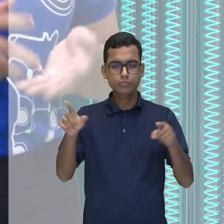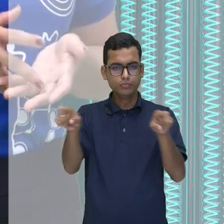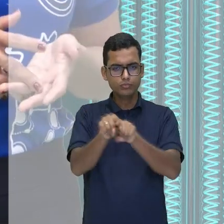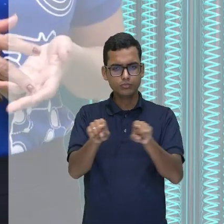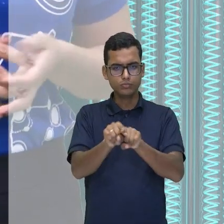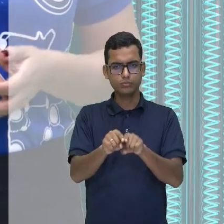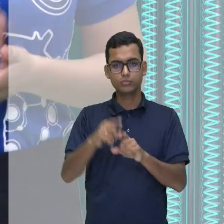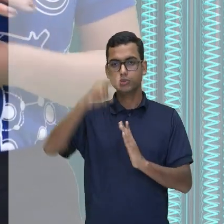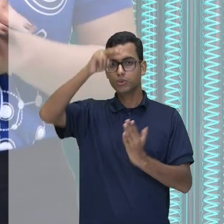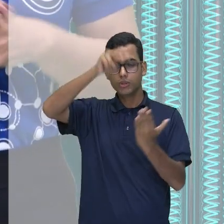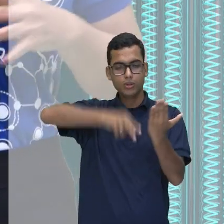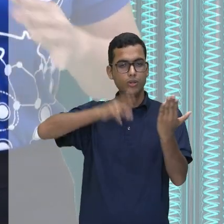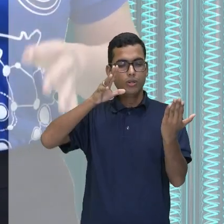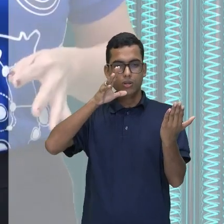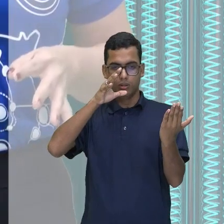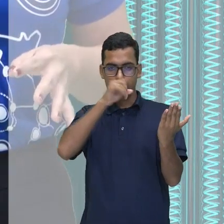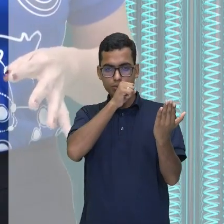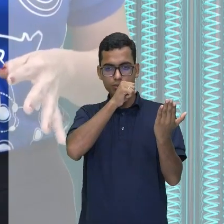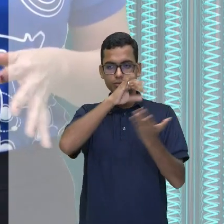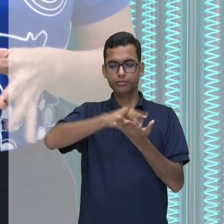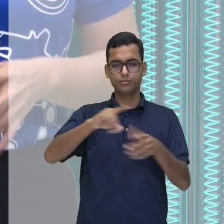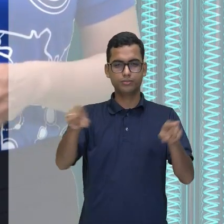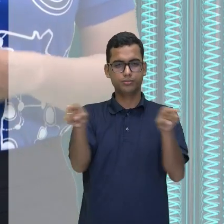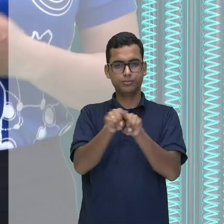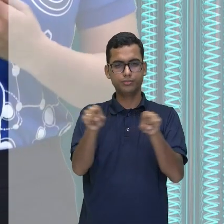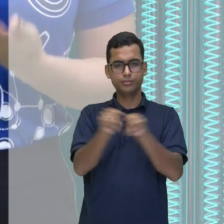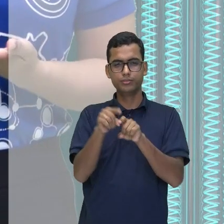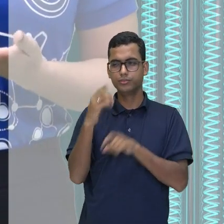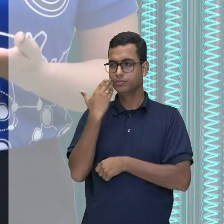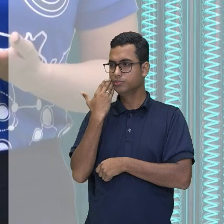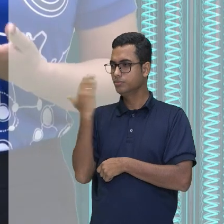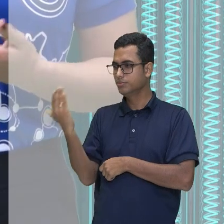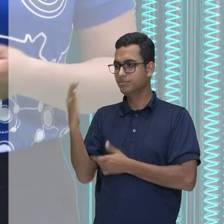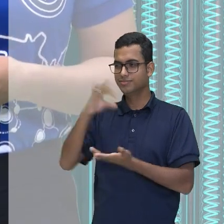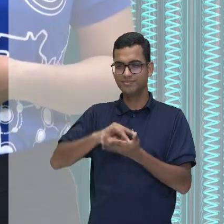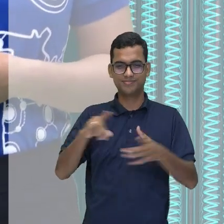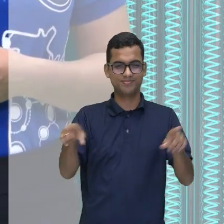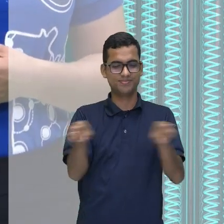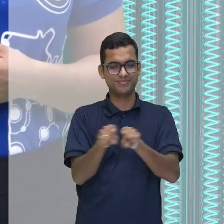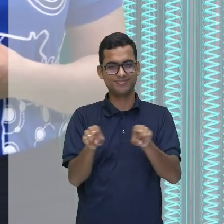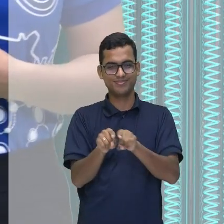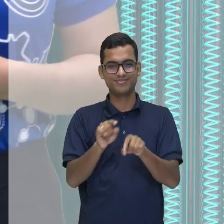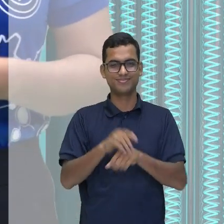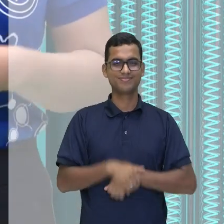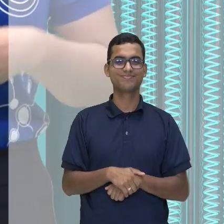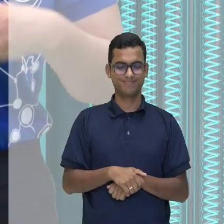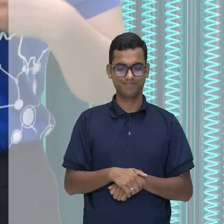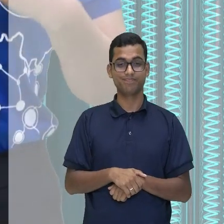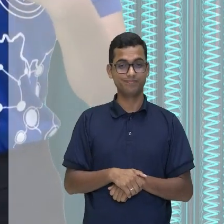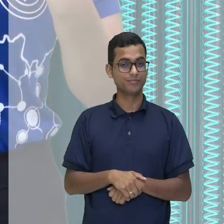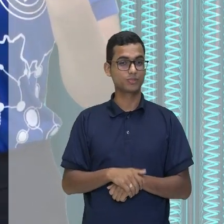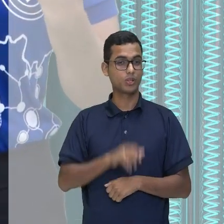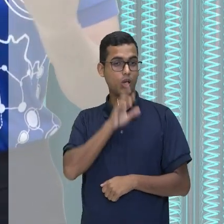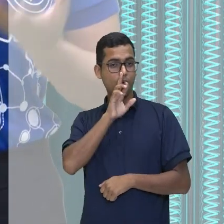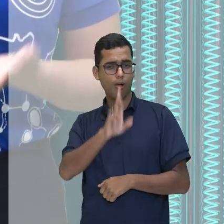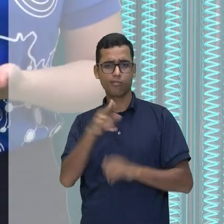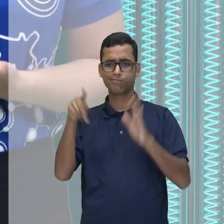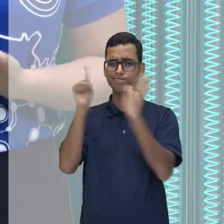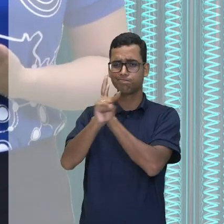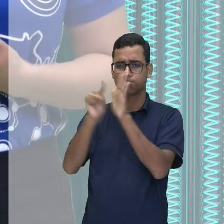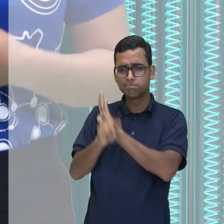dá para ler, não dá para a gente traduzir tudo, enquanto nós estamos resolvendo questões do Enem ou questões